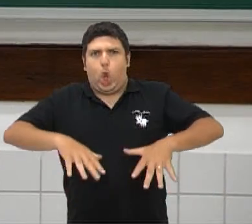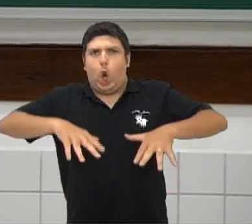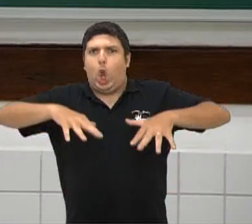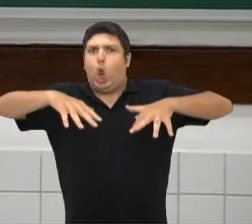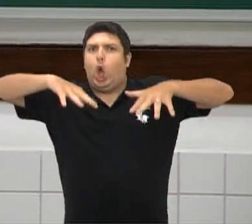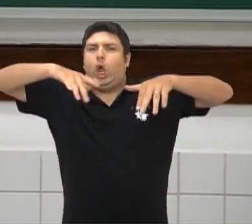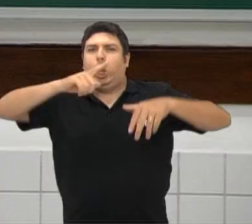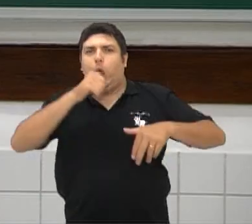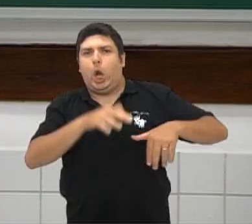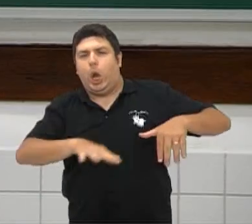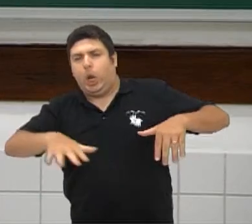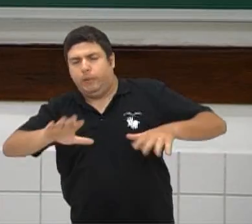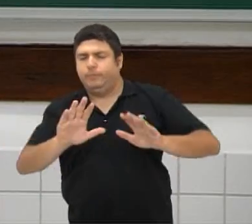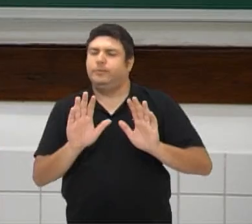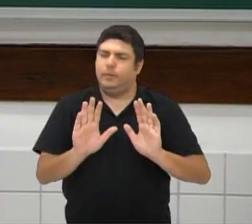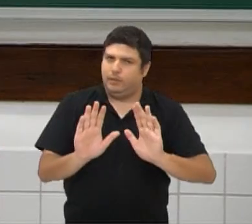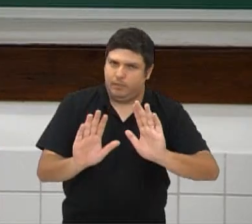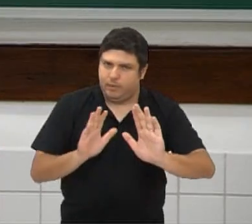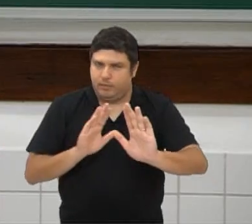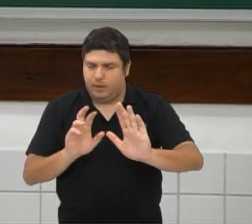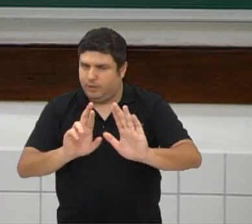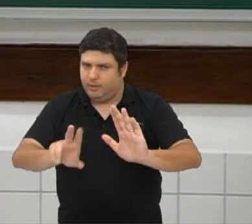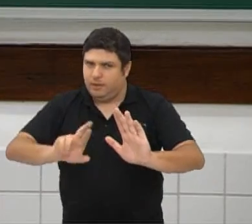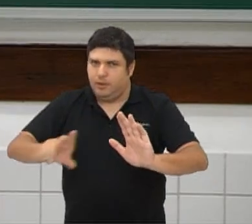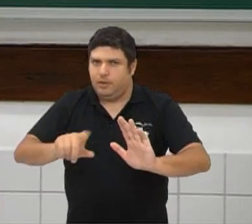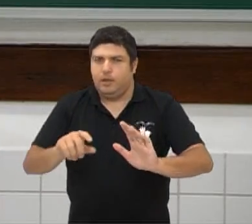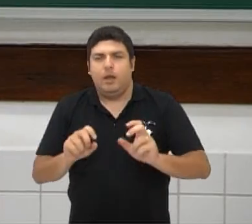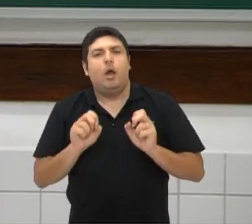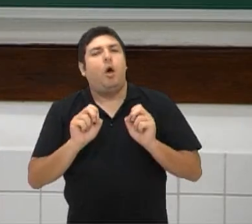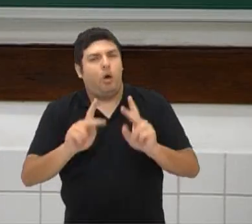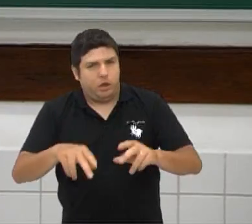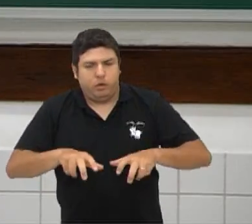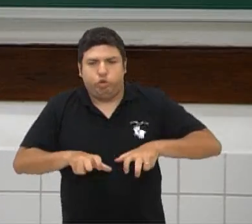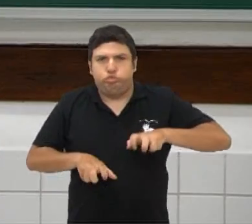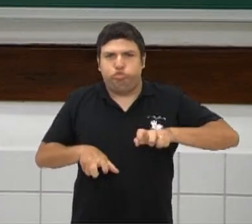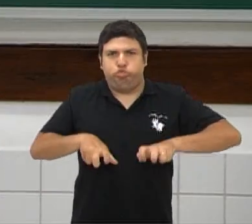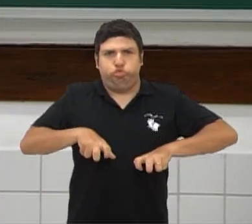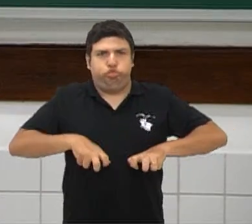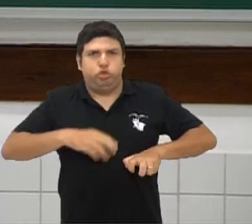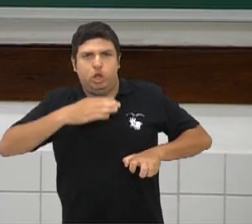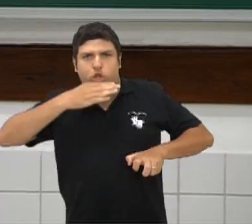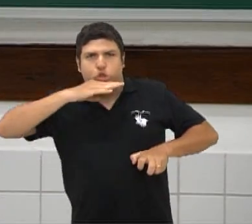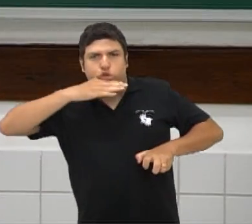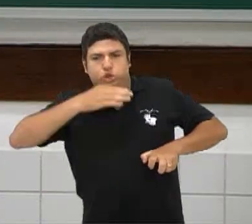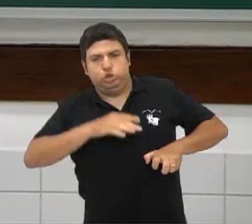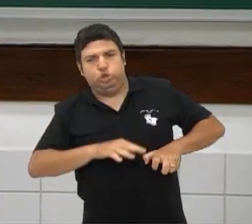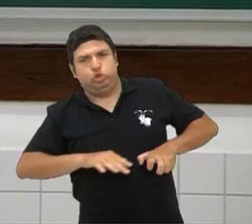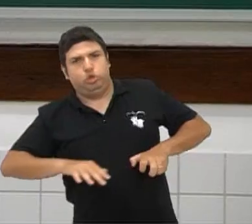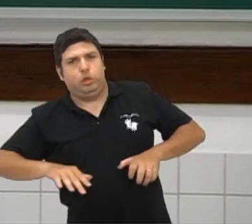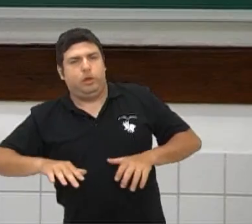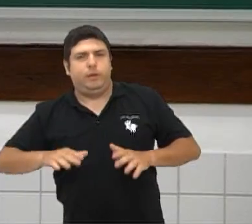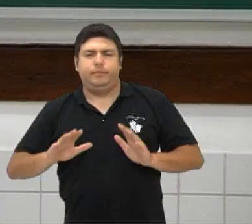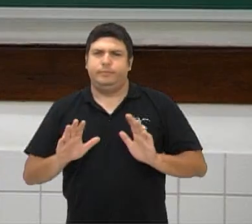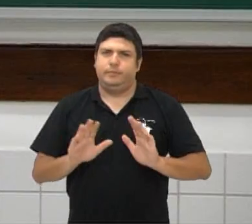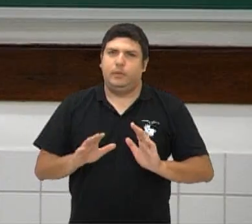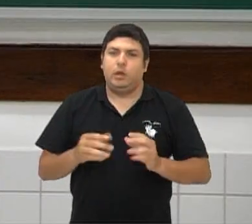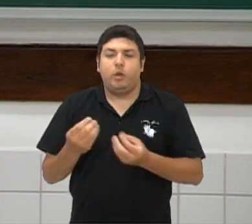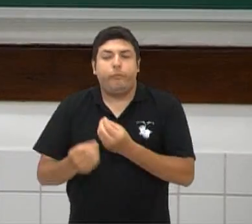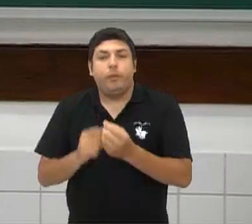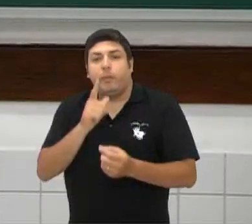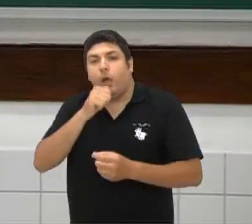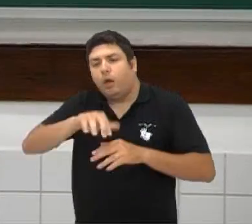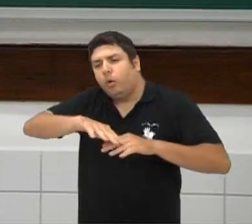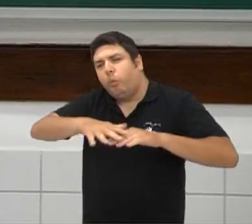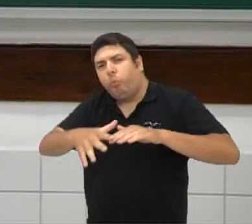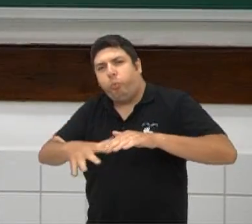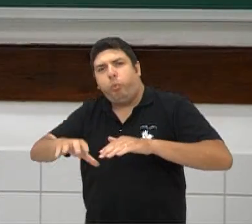água pode ter sido xixi de dinossauro? Pode. Ela pode ter ido lá para os oceanos, sim, mas não que formou o oceano. A evaporação, daí tornou essa água